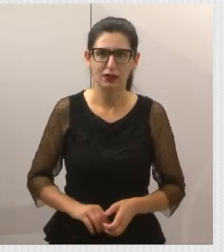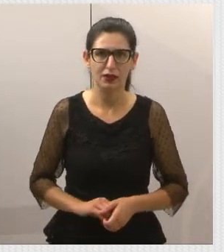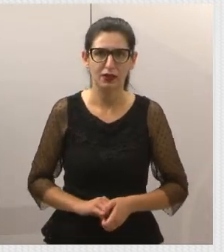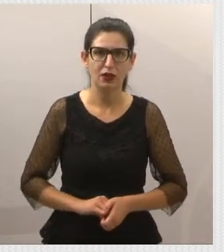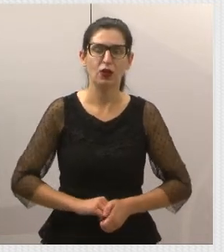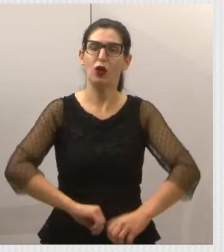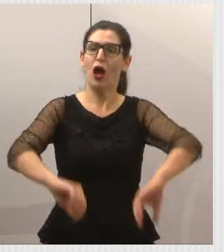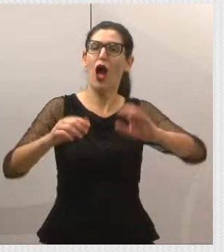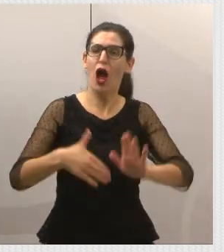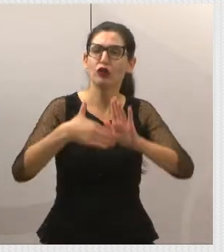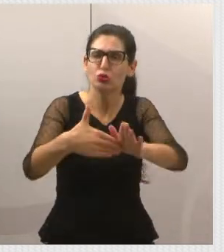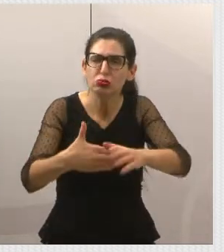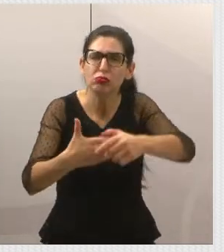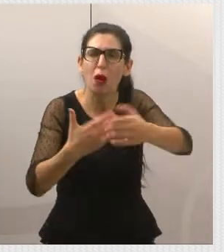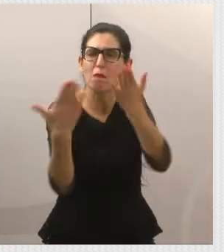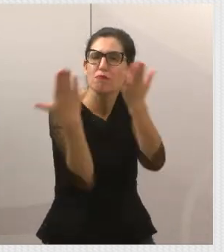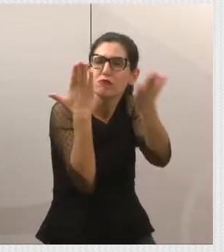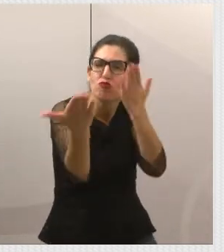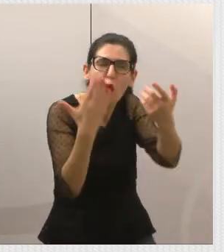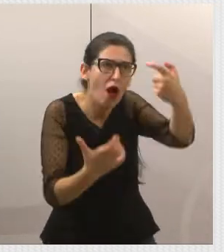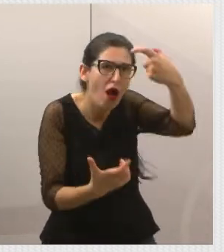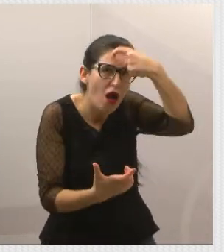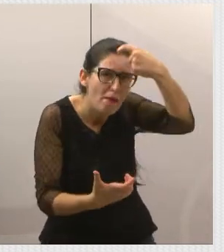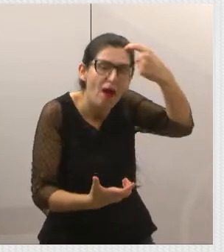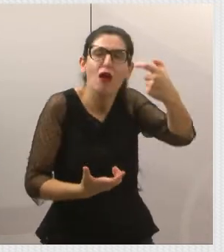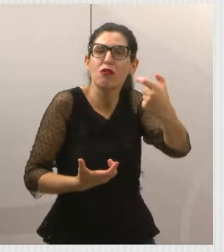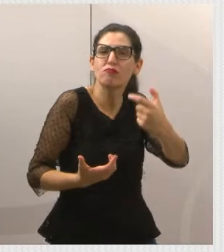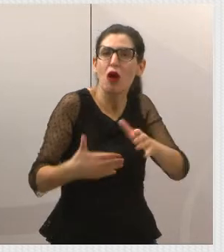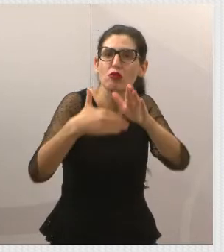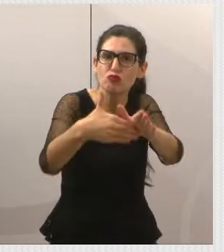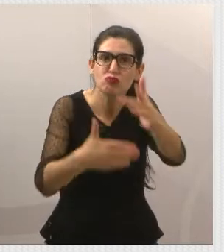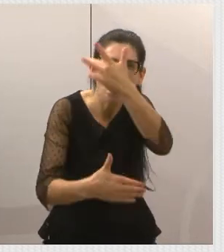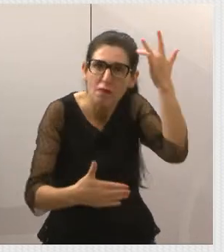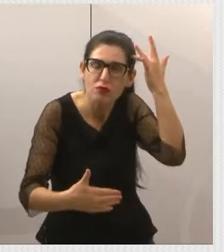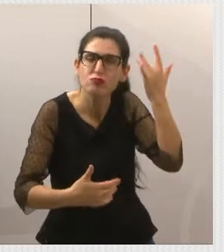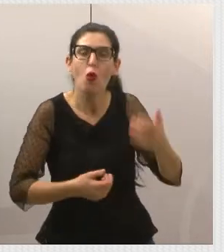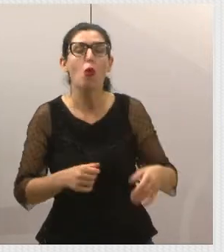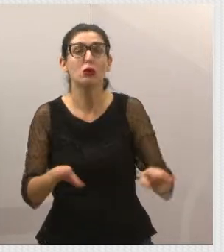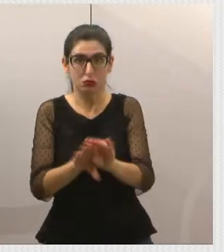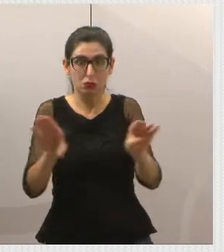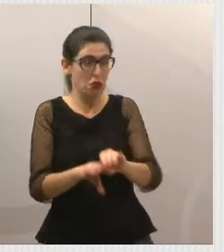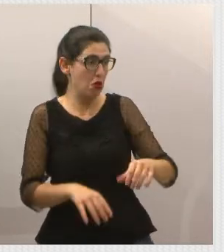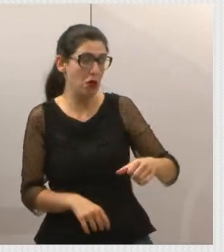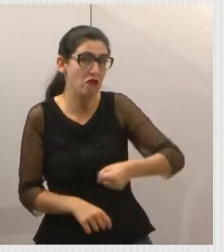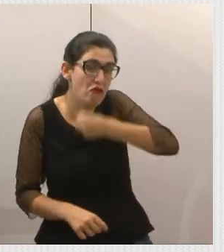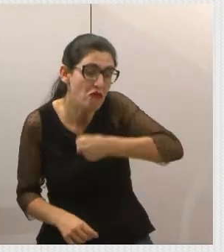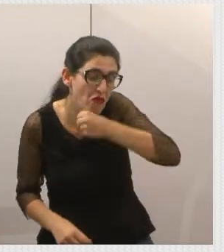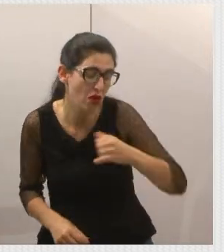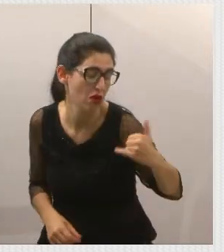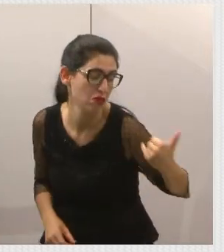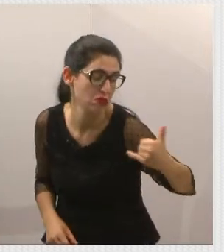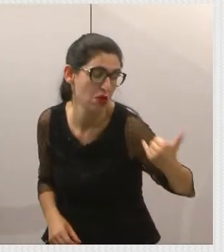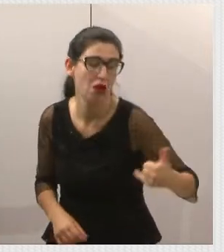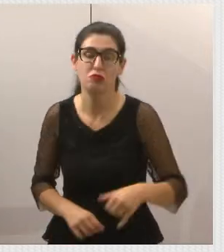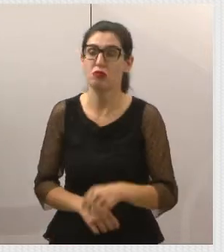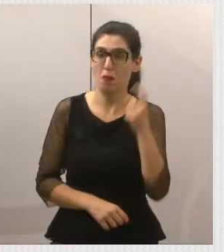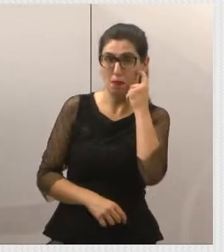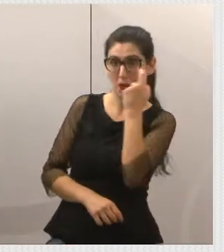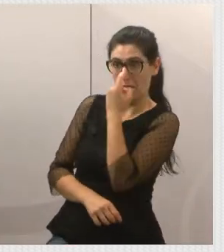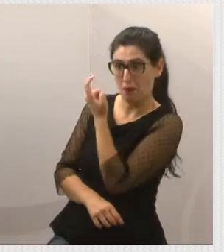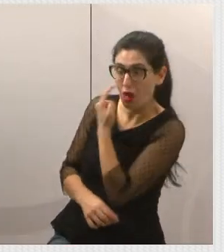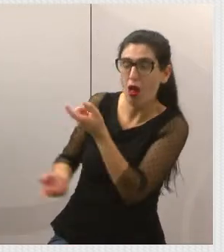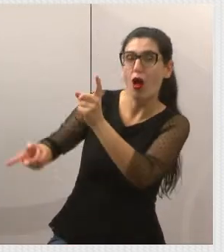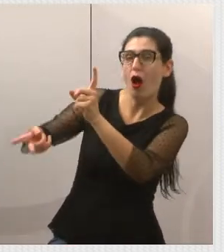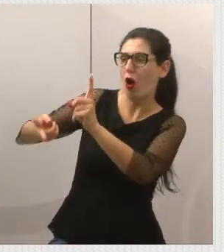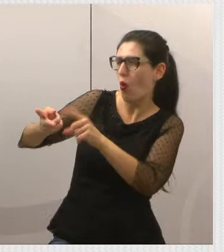Assistência social, destaque para o Centro de Convivência do Idoso na região norte, também no Parque Meia Lua, ampliação dos